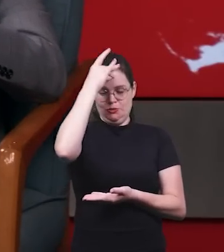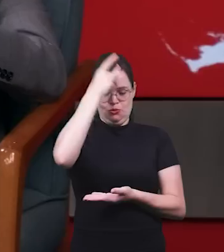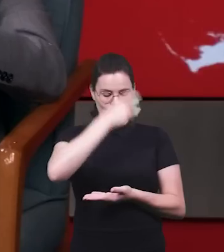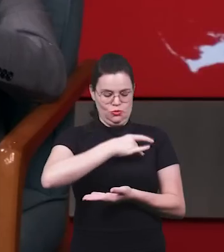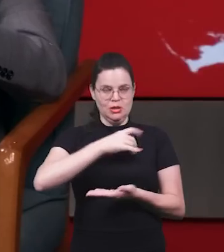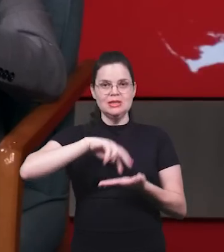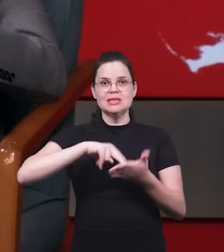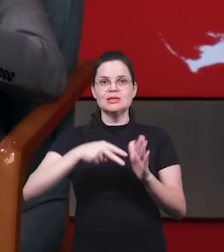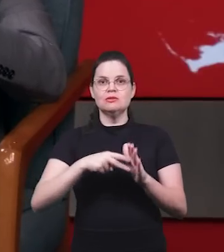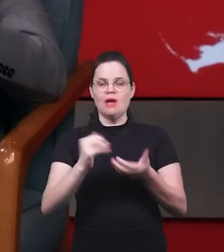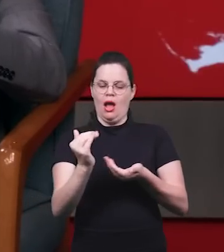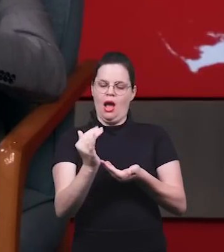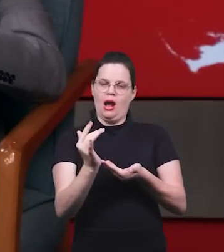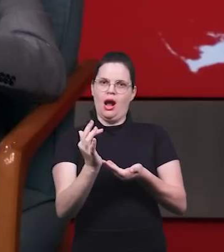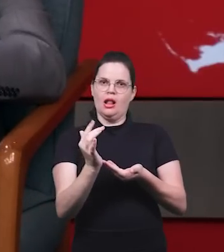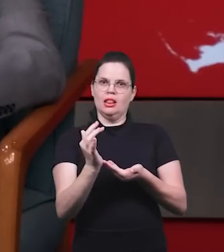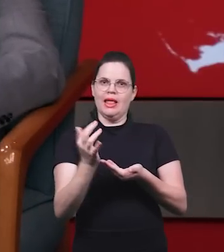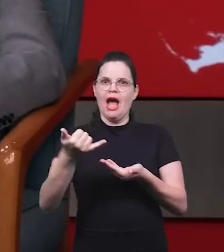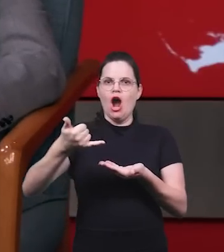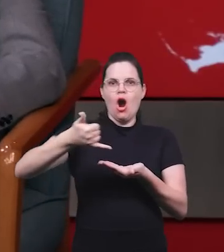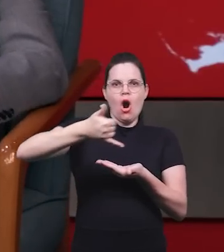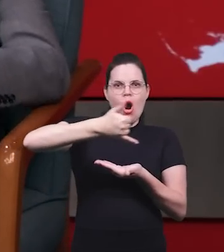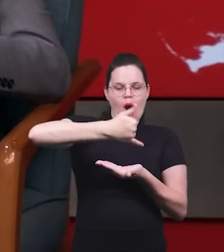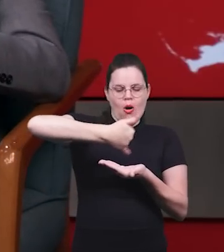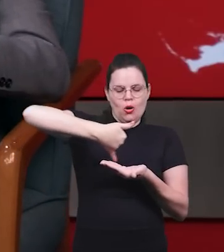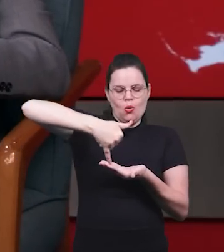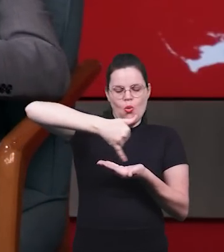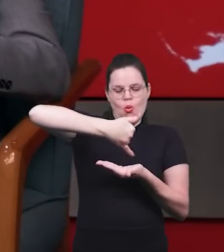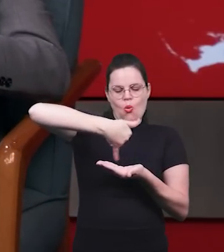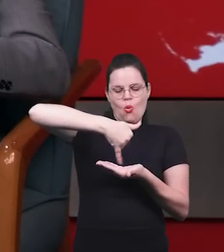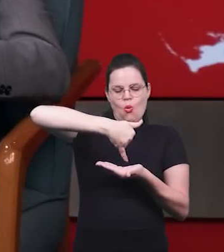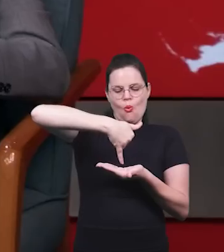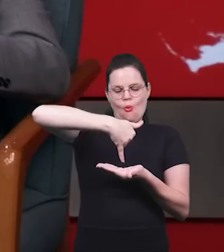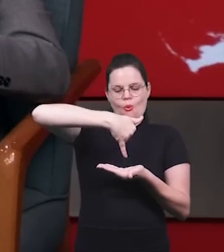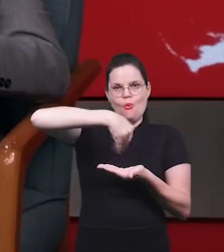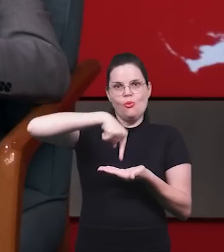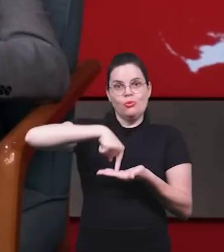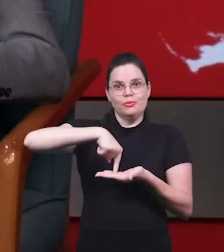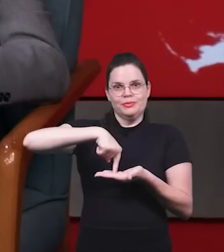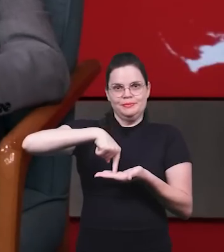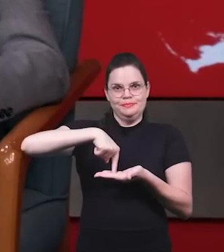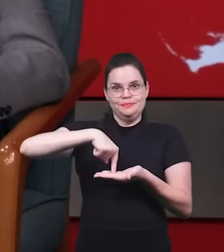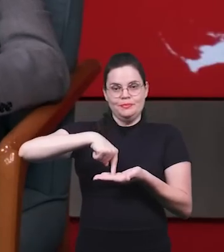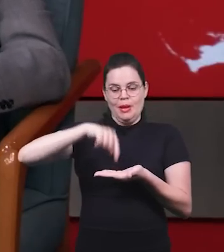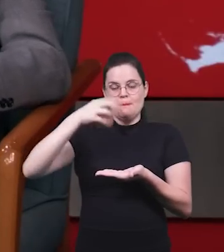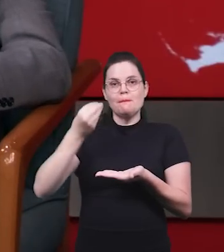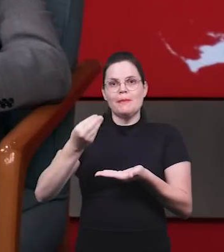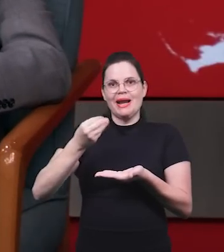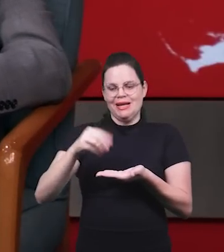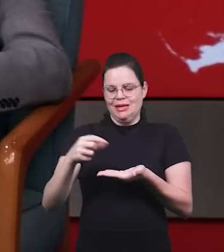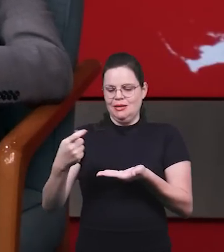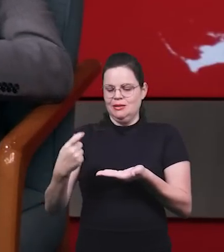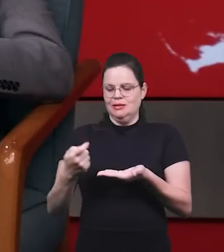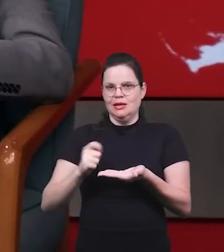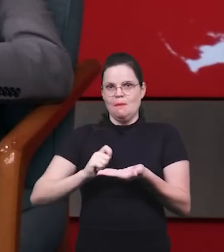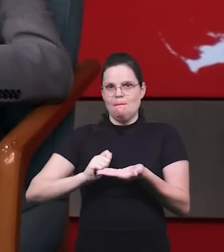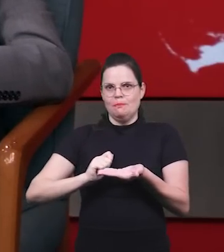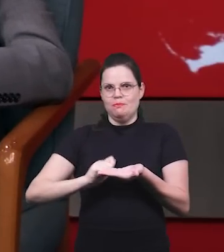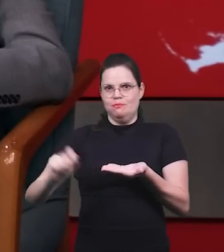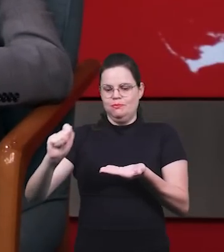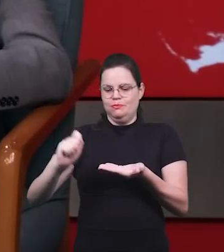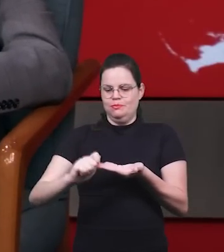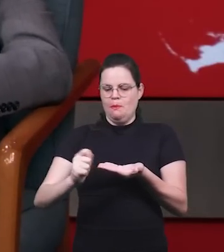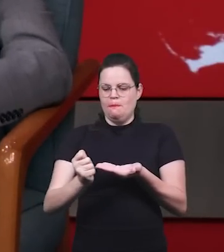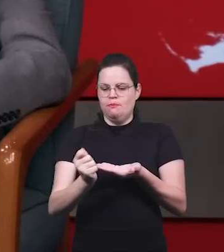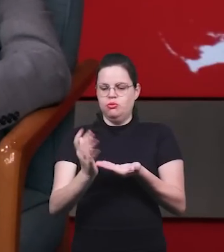O Espírito Santo na sua vida vai gerar luz. O que é luz? Revelação. É uma vida